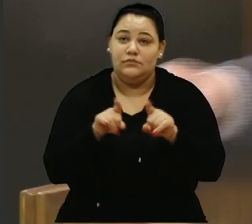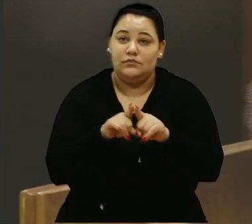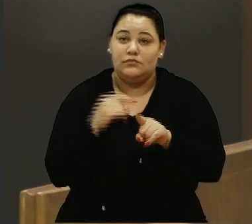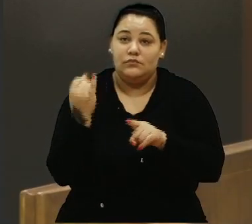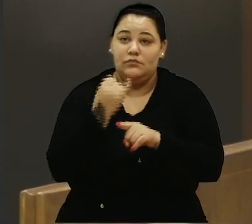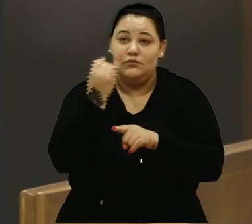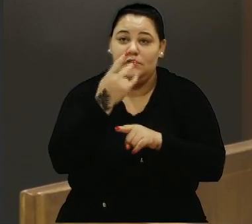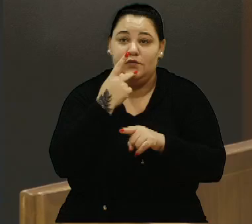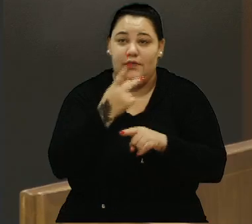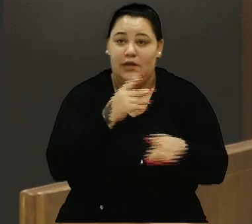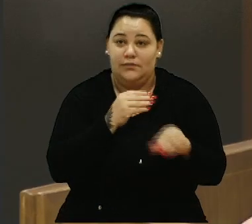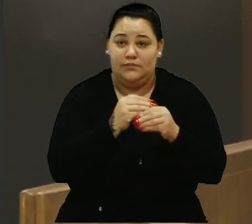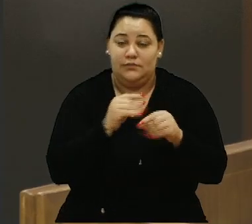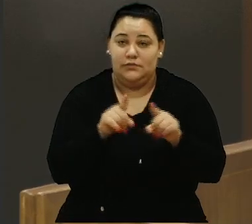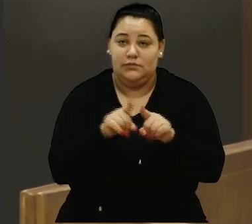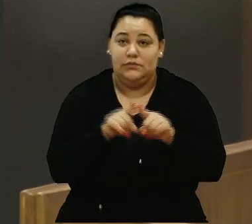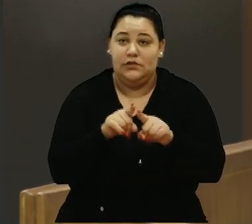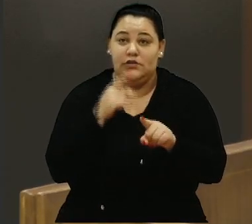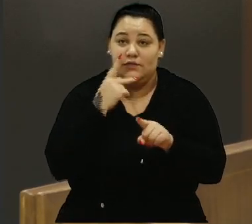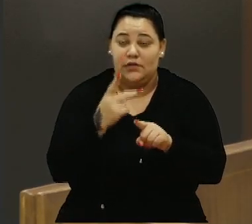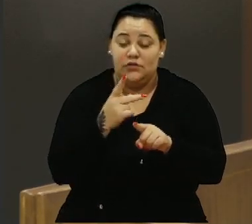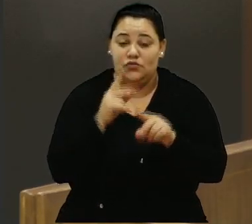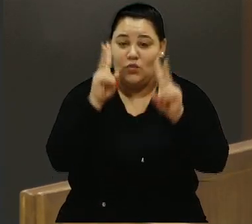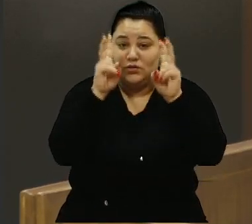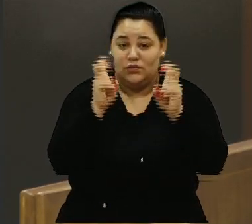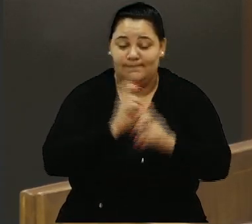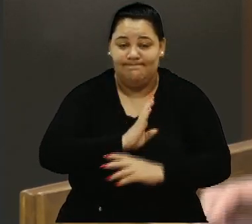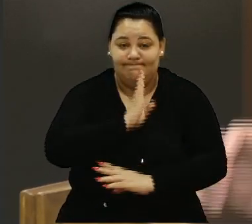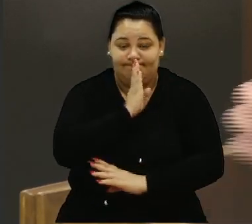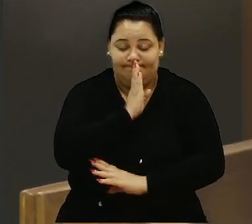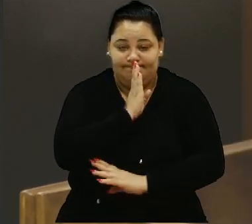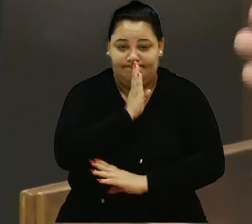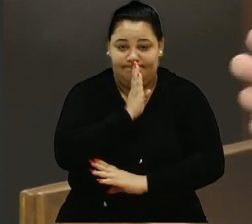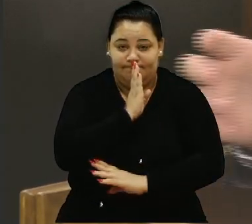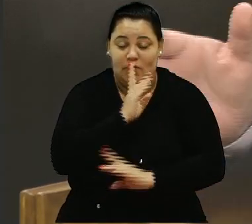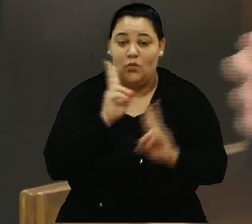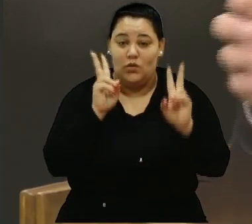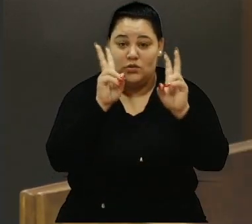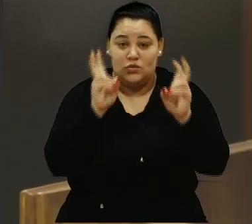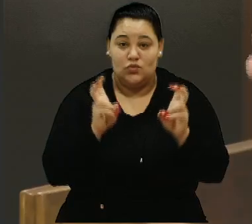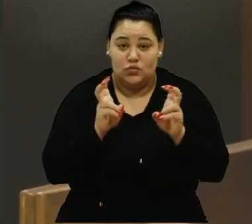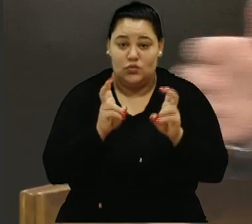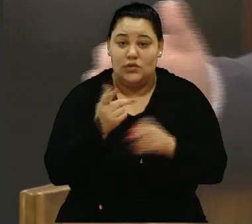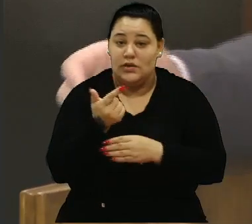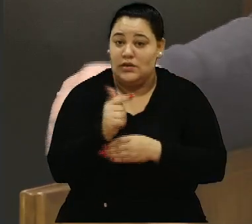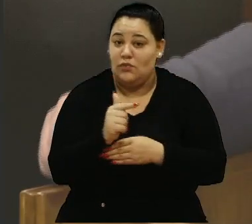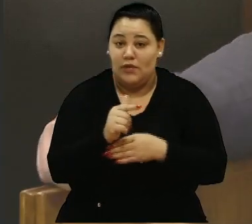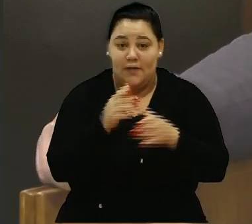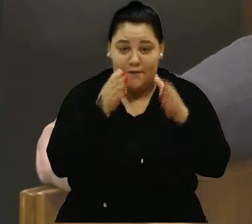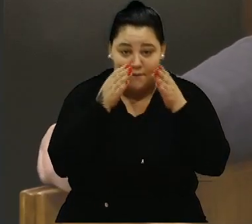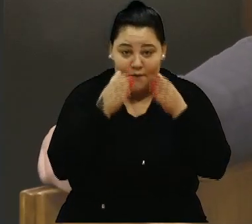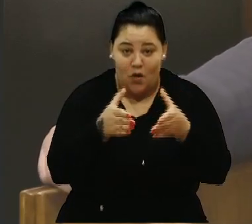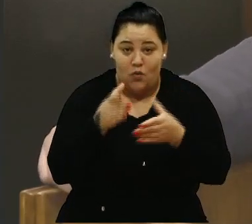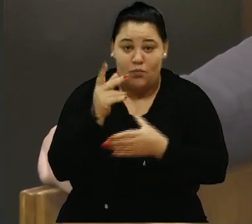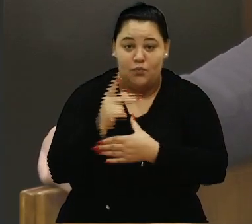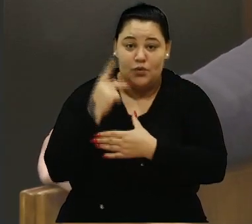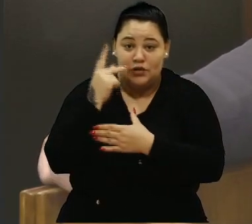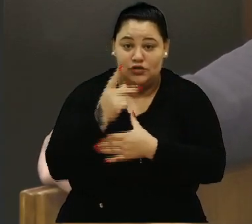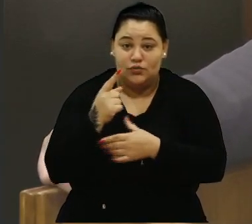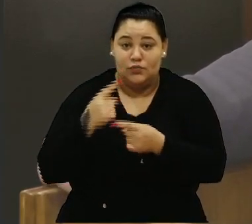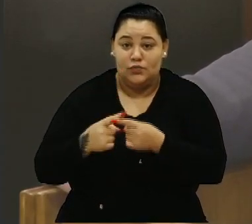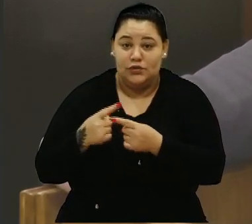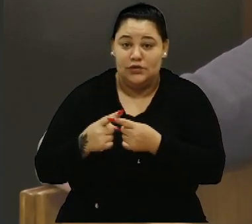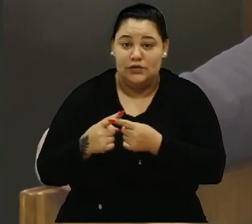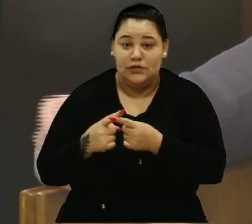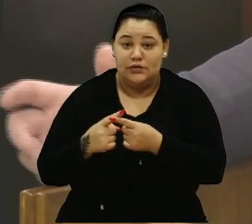de fato, a gente está falando de um assunto silencioso, de uma pauta que não tem enfoque político, porque o ganho, eu